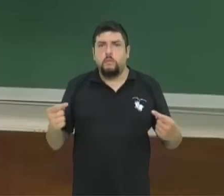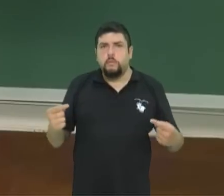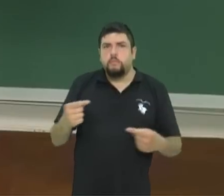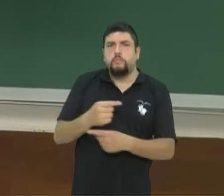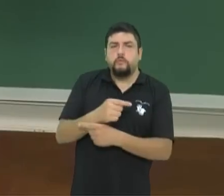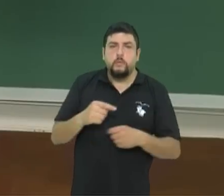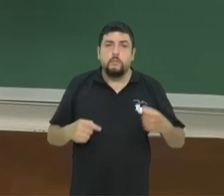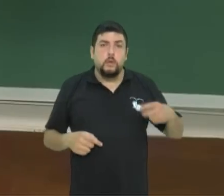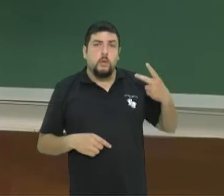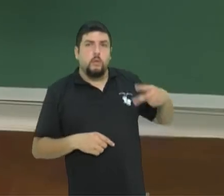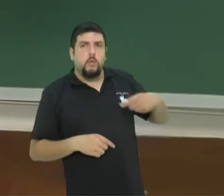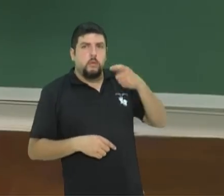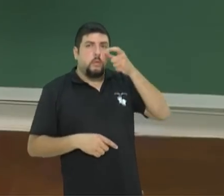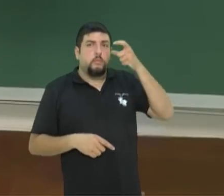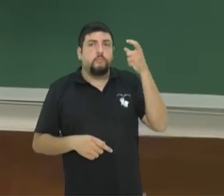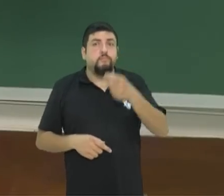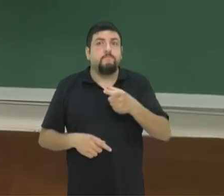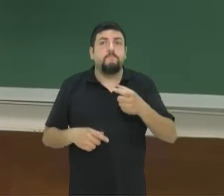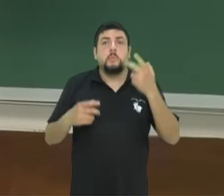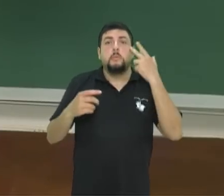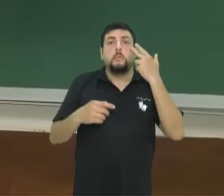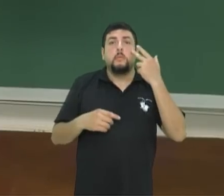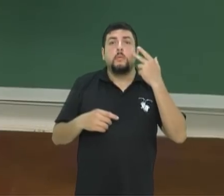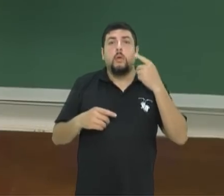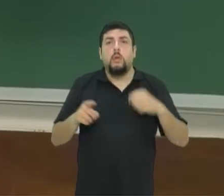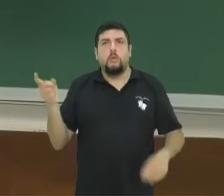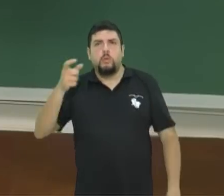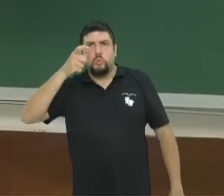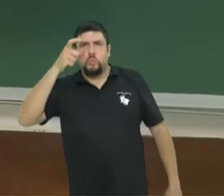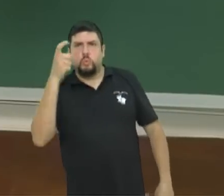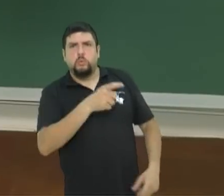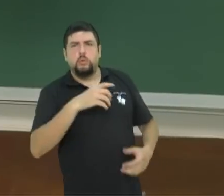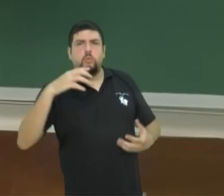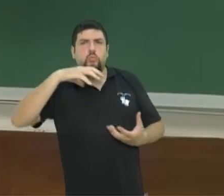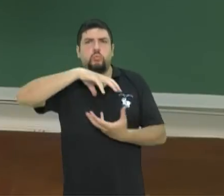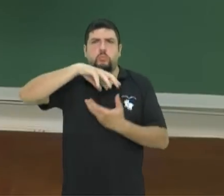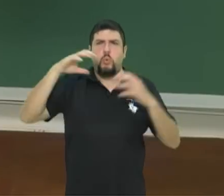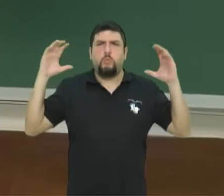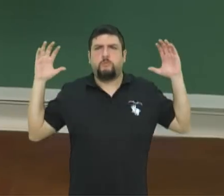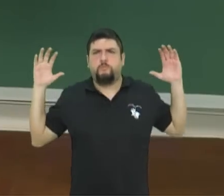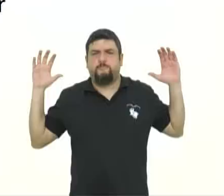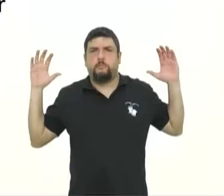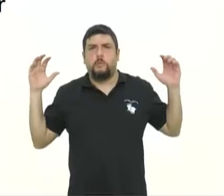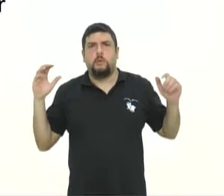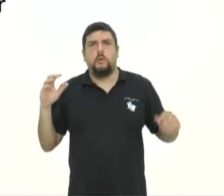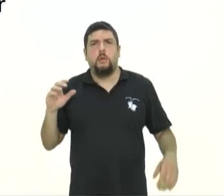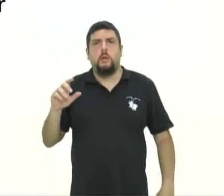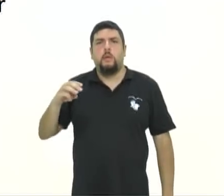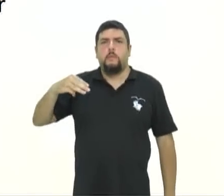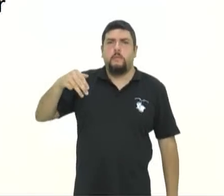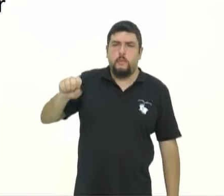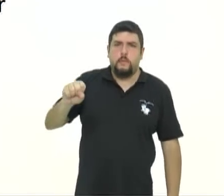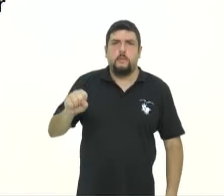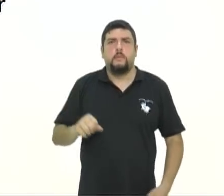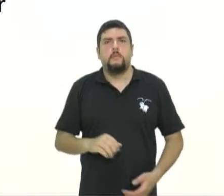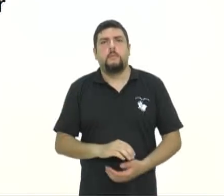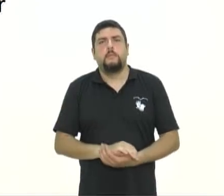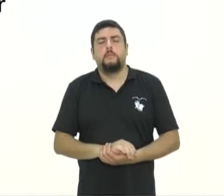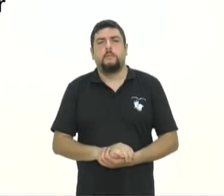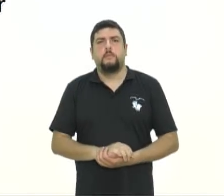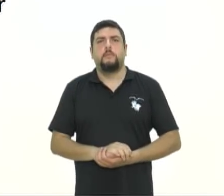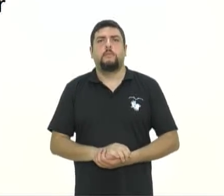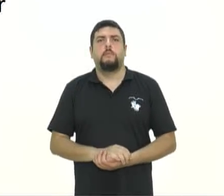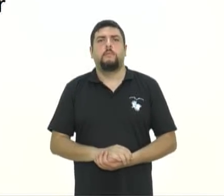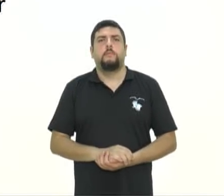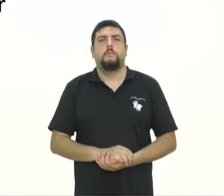interesses dele. Né? Então, ele não tinha o interesse de segurar o mundo nos ombros, né? mas foi forçado por